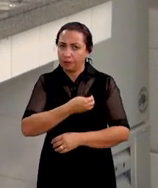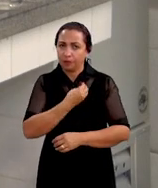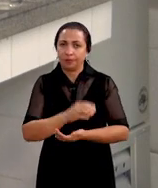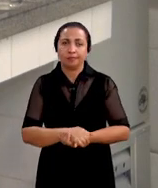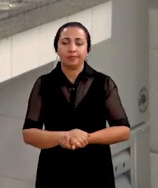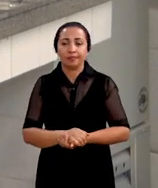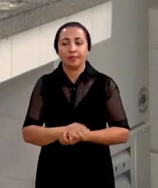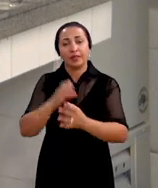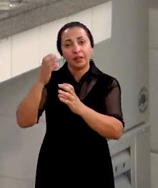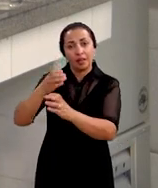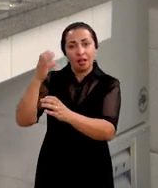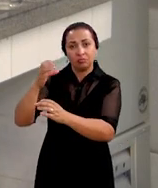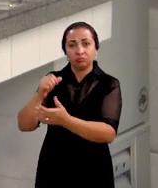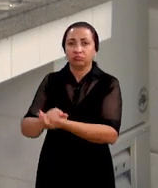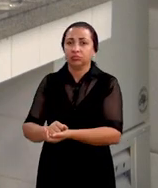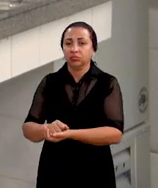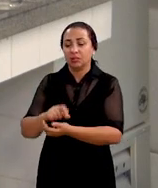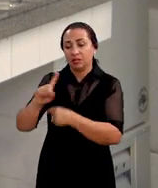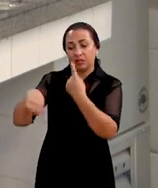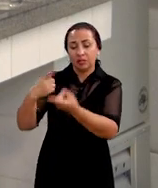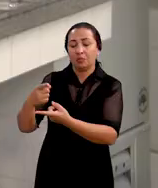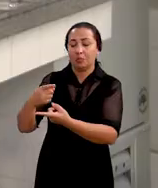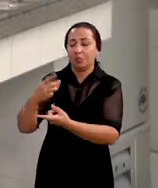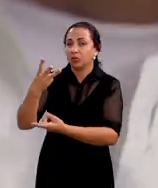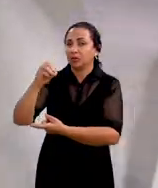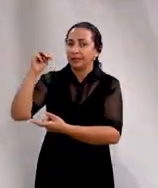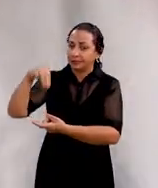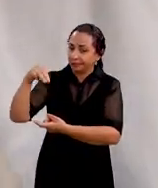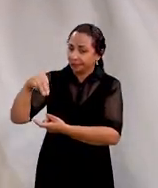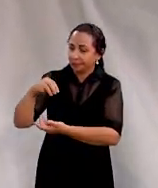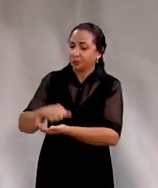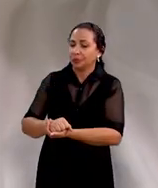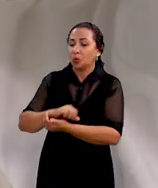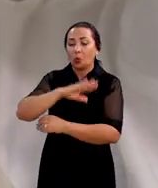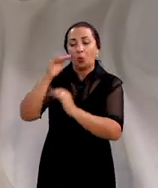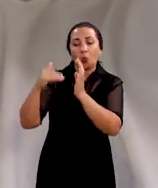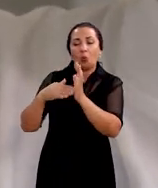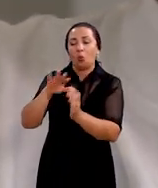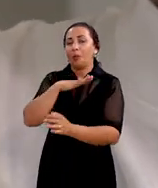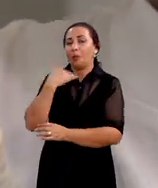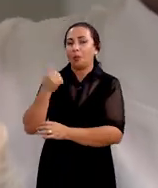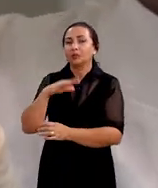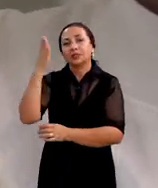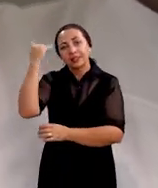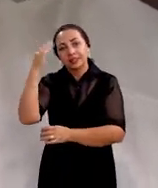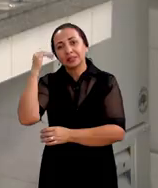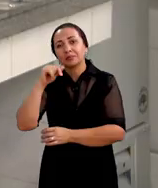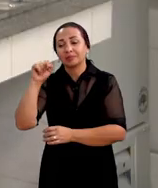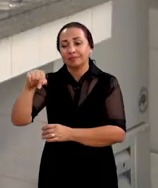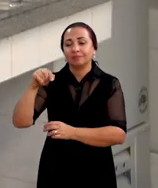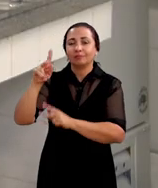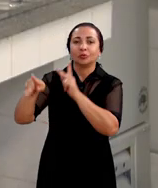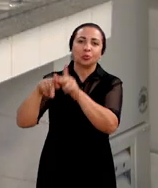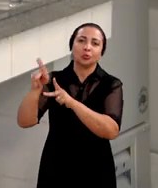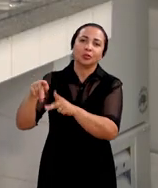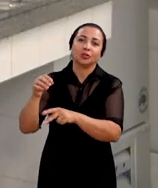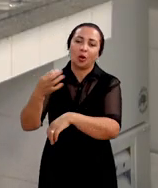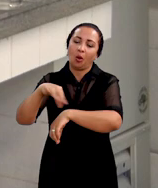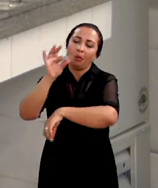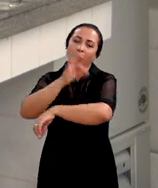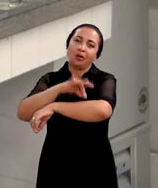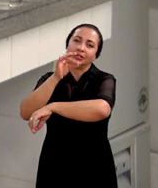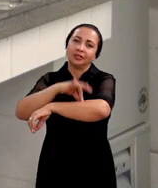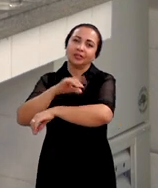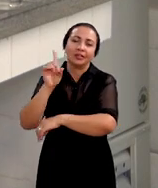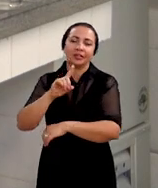todos vivos. E aqui, após o tempo de 30 minutos, todos mortos. Então sabemos que essa população